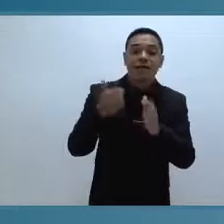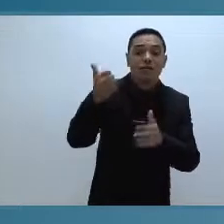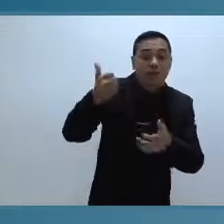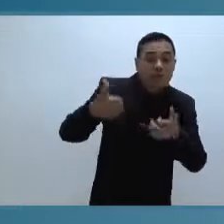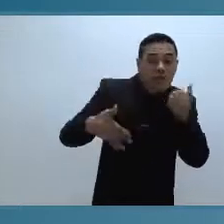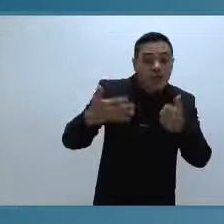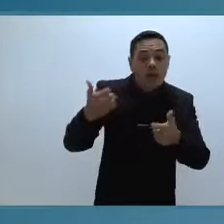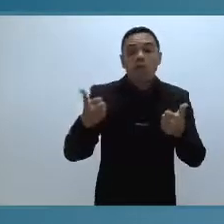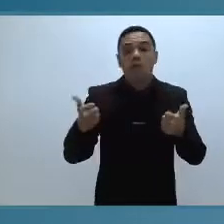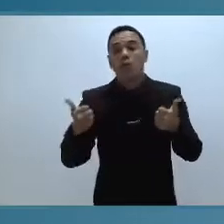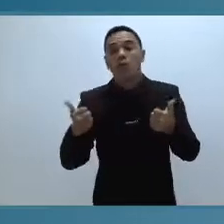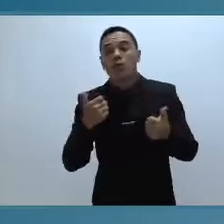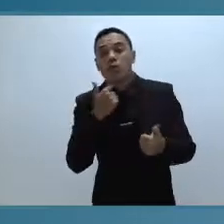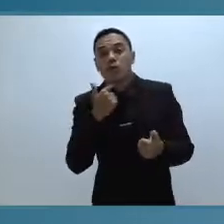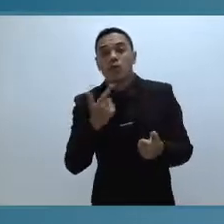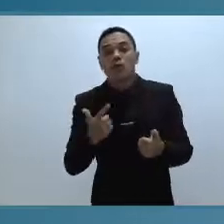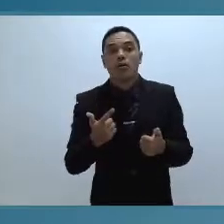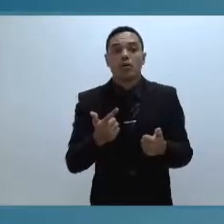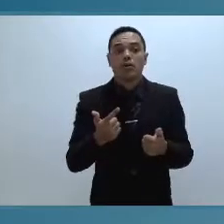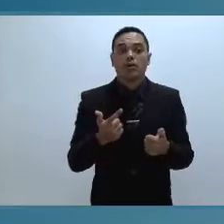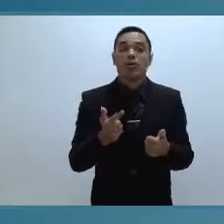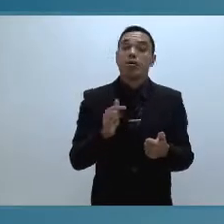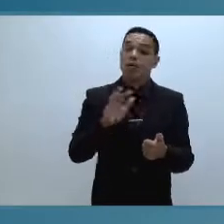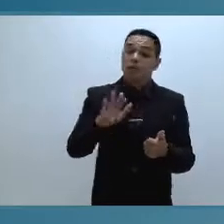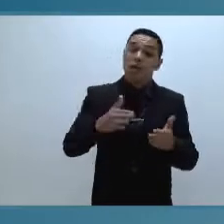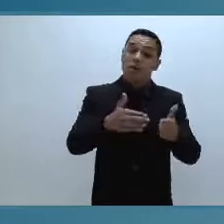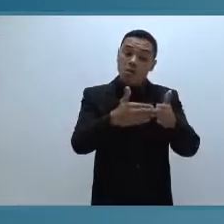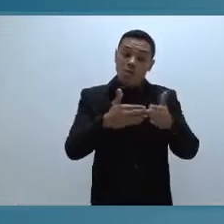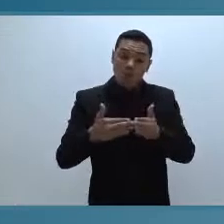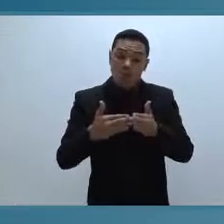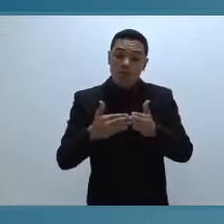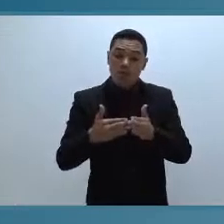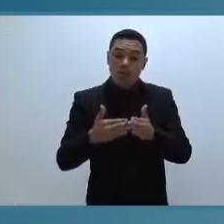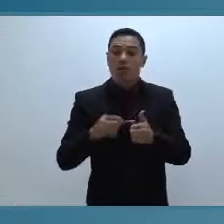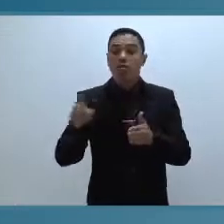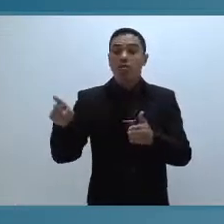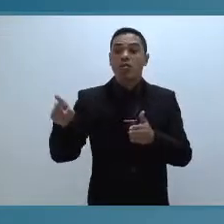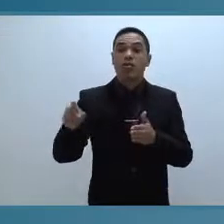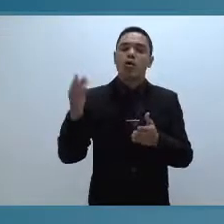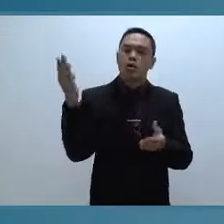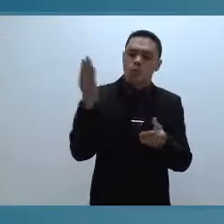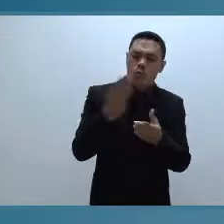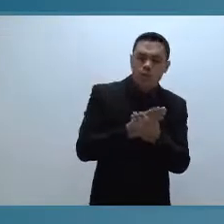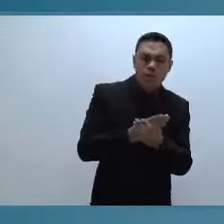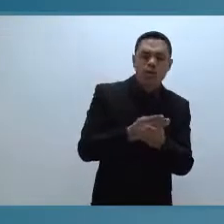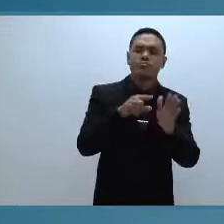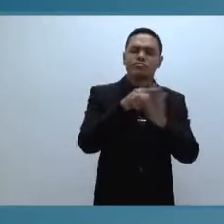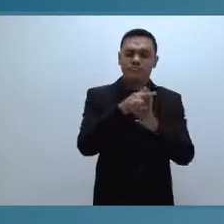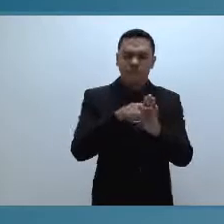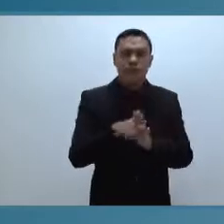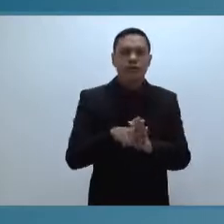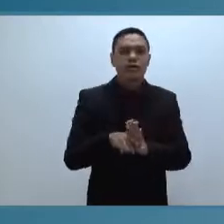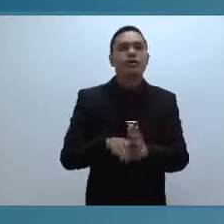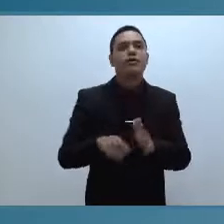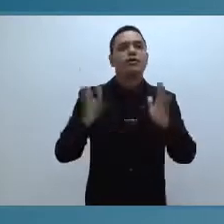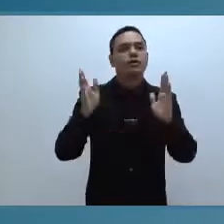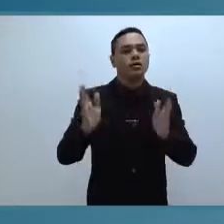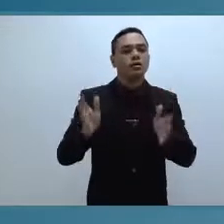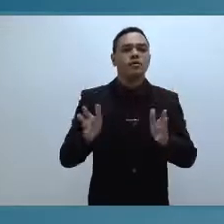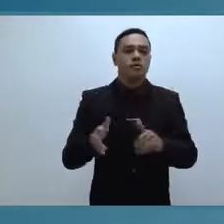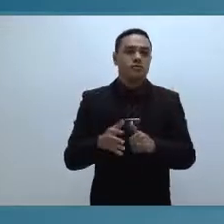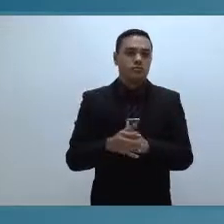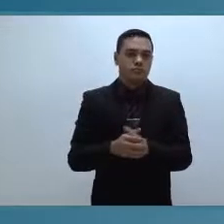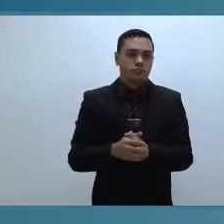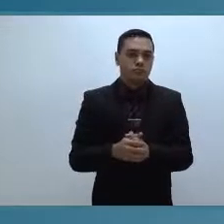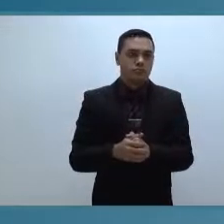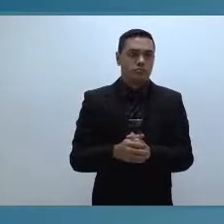há um deferimento da corregedoria, que analisou o processo, não teve processo dele aqui, mas tem um parecer. E só entendo